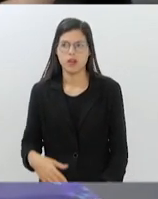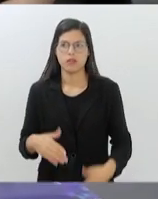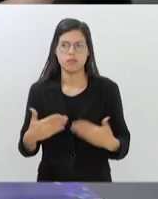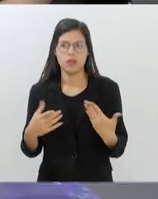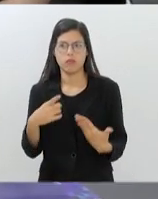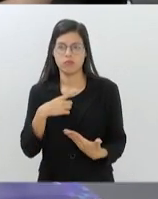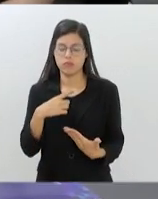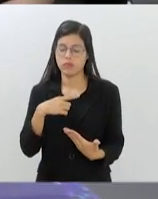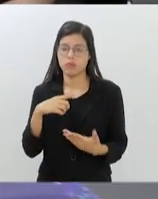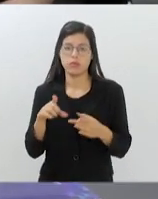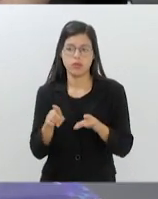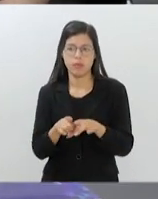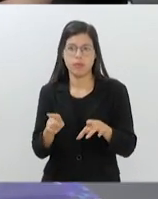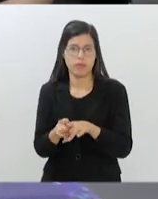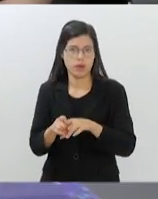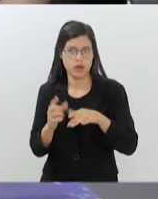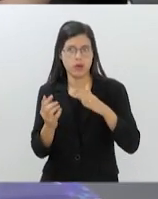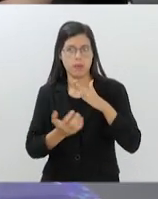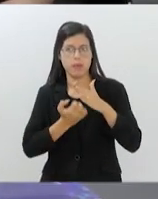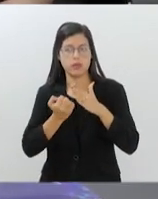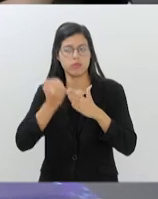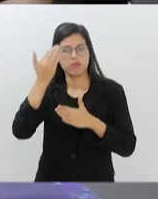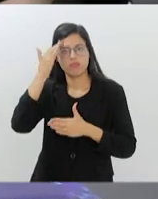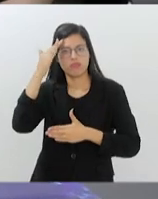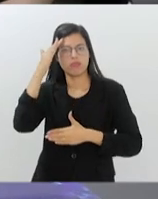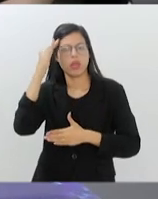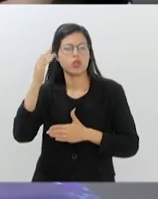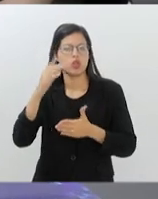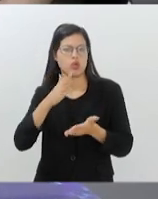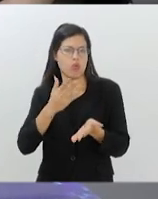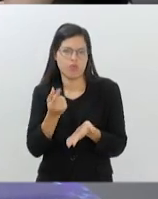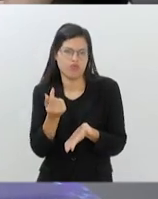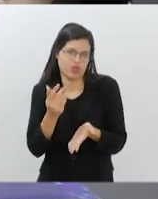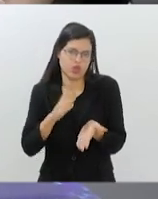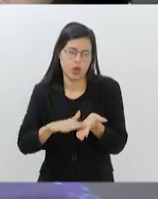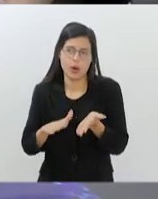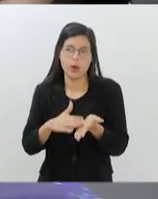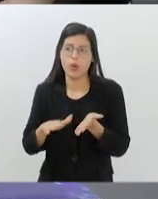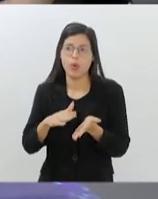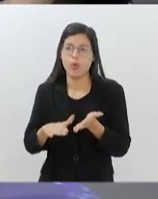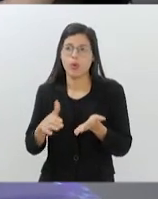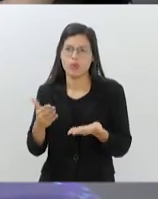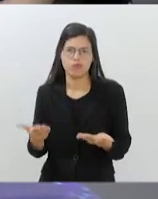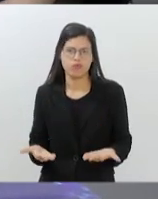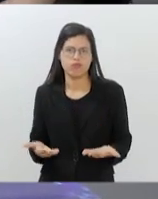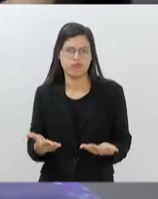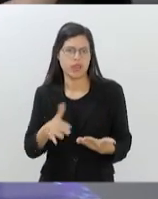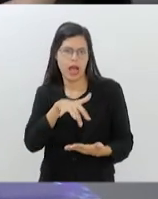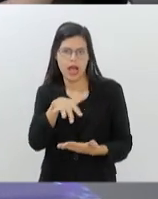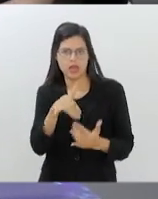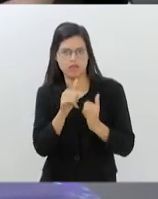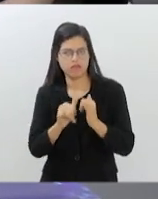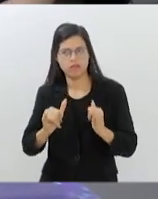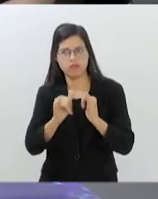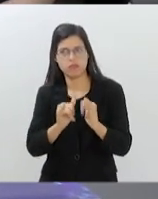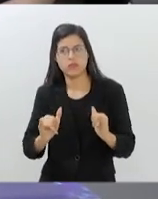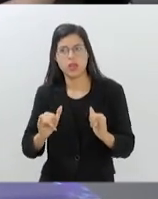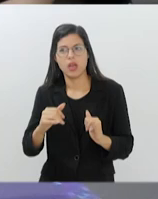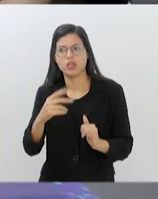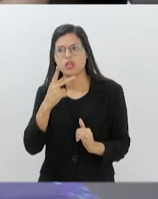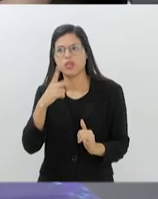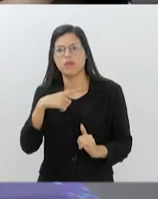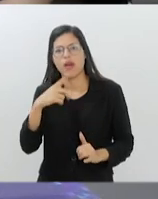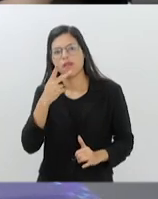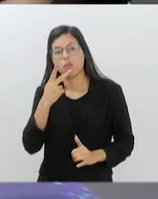valores de mercado preços de veiculação São frequentemente atualizados então assim a gente diz uma ideia ó queremos fazer uma